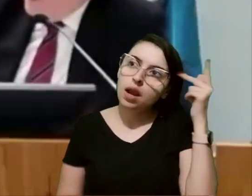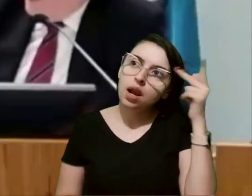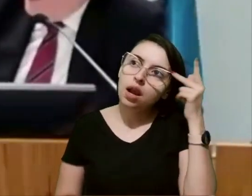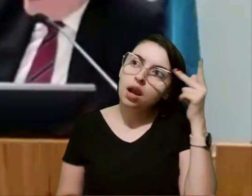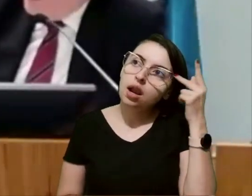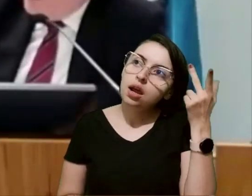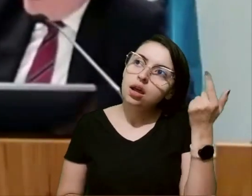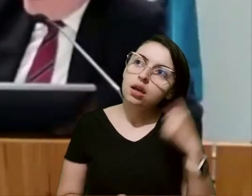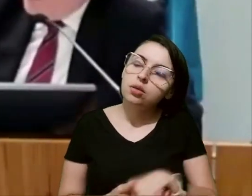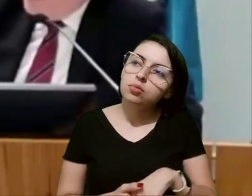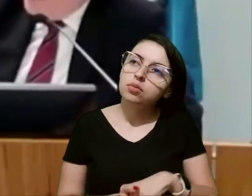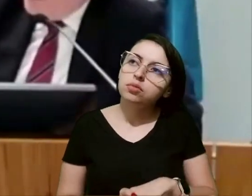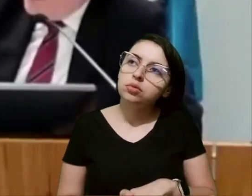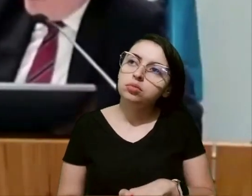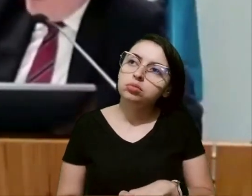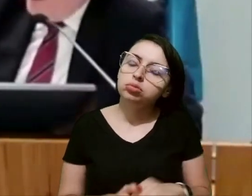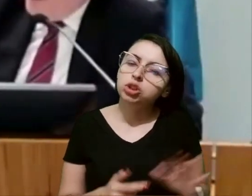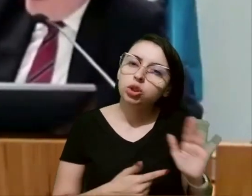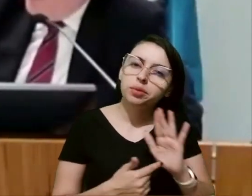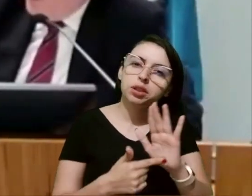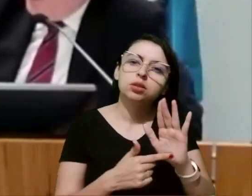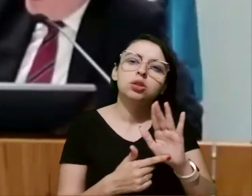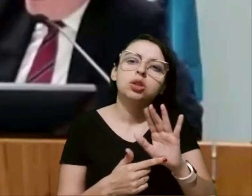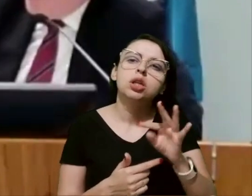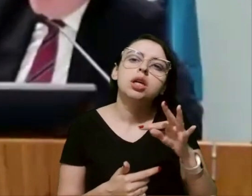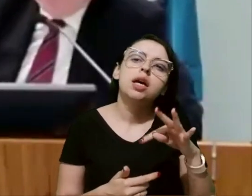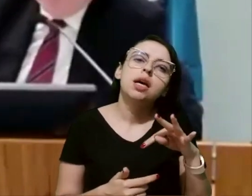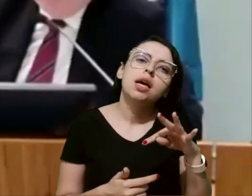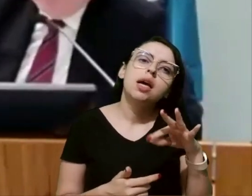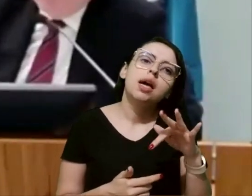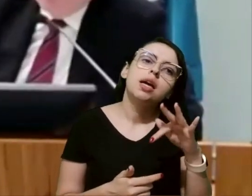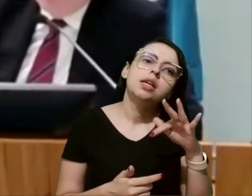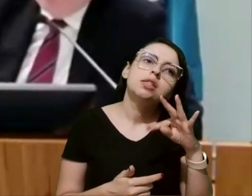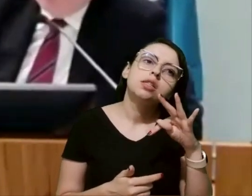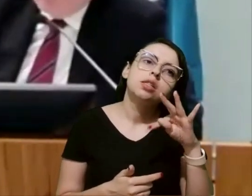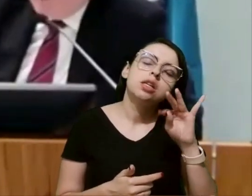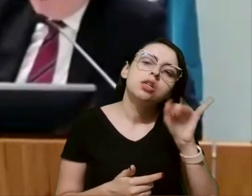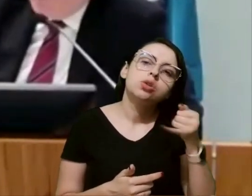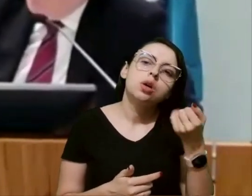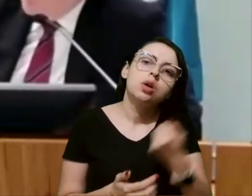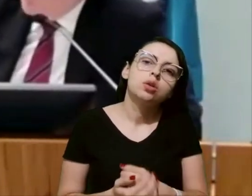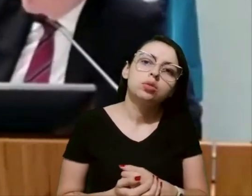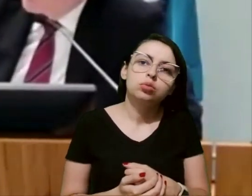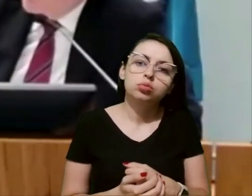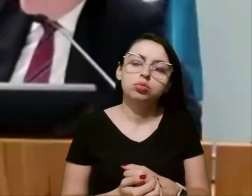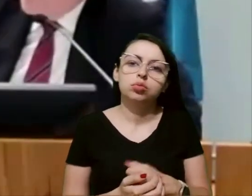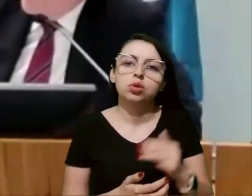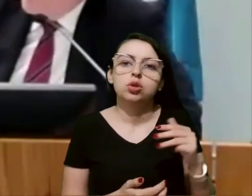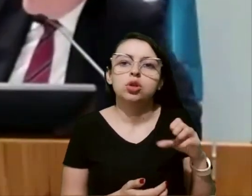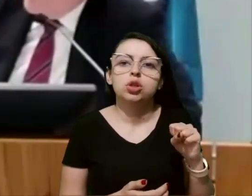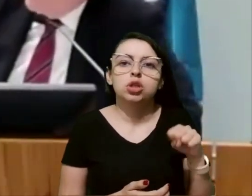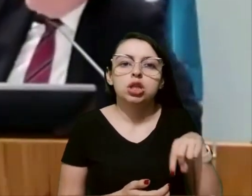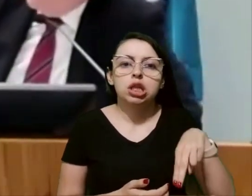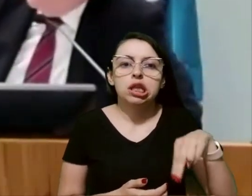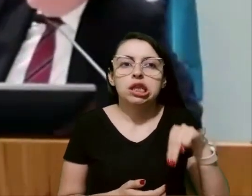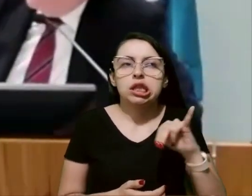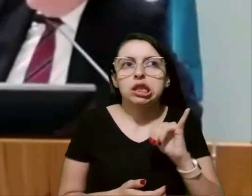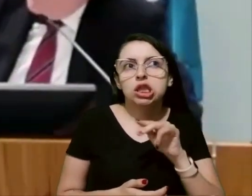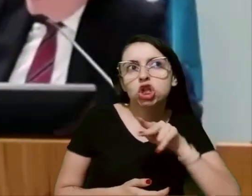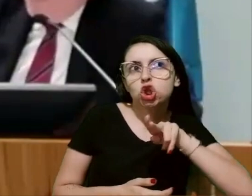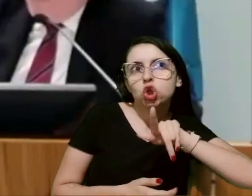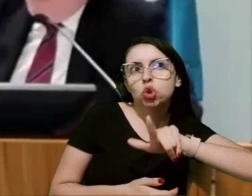eu me recordo isso foi levado ao Conselho da Justiça Federal pelo ministro Gilson Dipp, saudoso ministro Gilson Dipp,